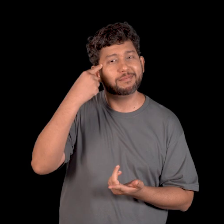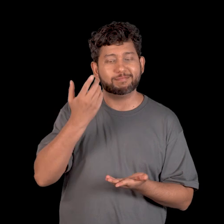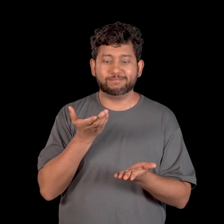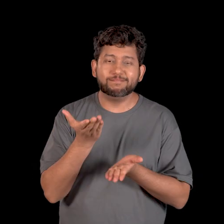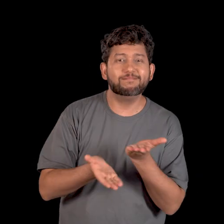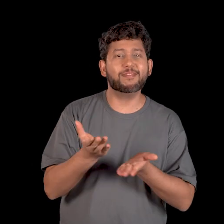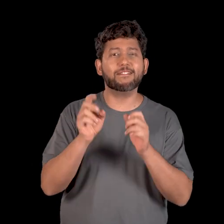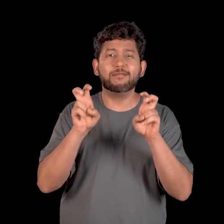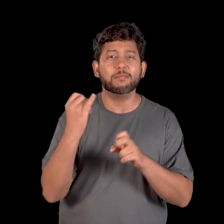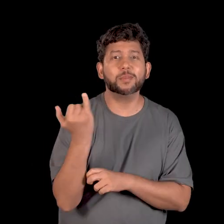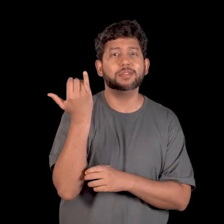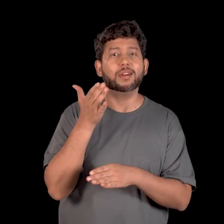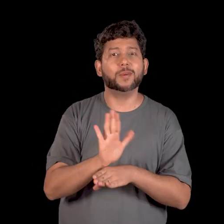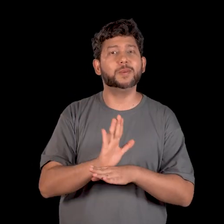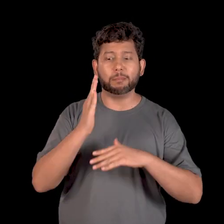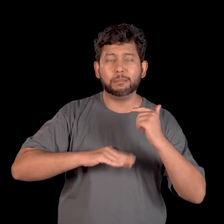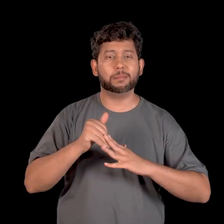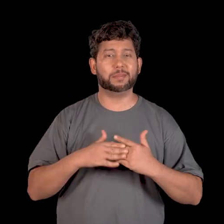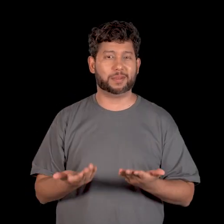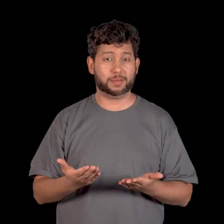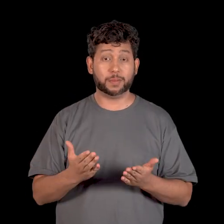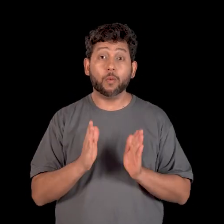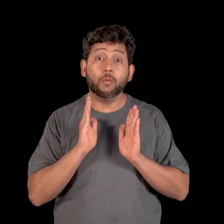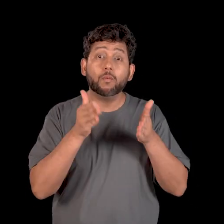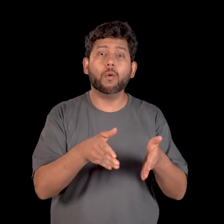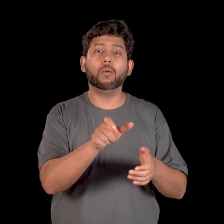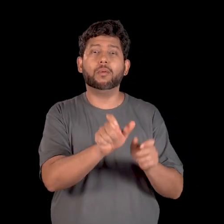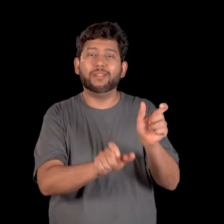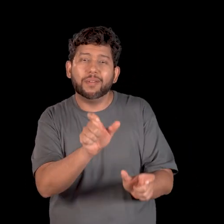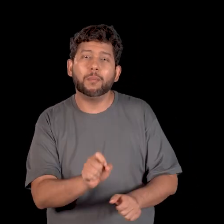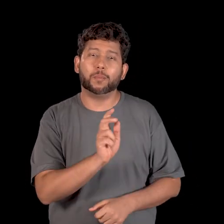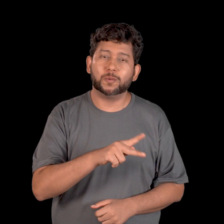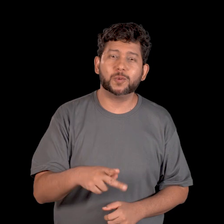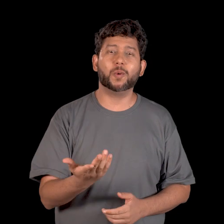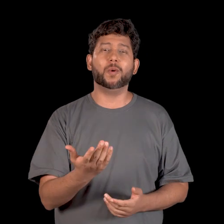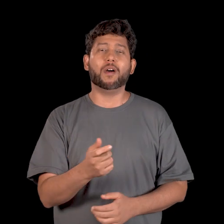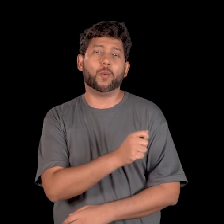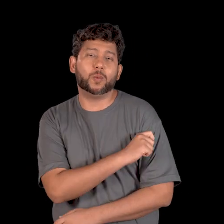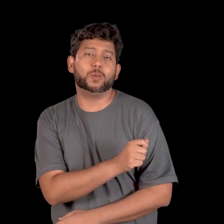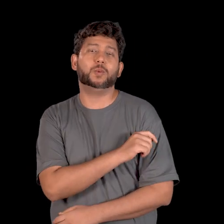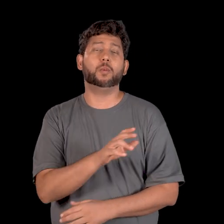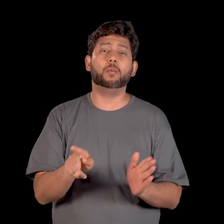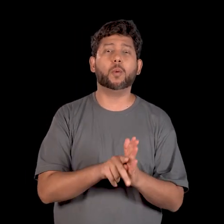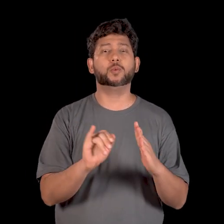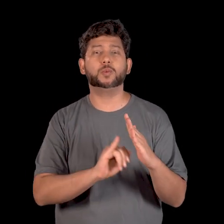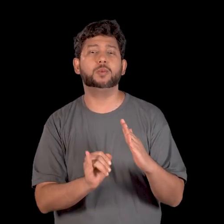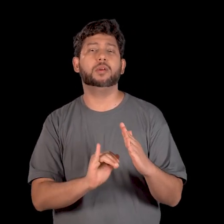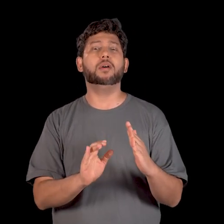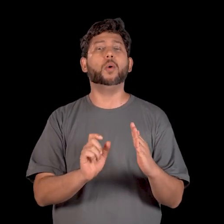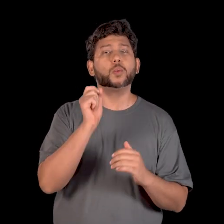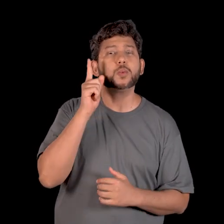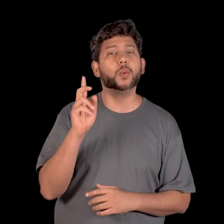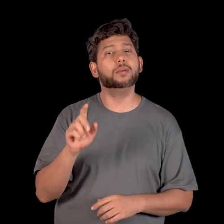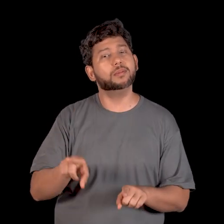projetos inovadores, de amplo impacto social pensados em trabalhar os grandes temas, de maneira prática, tendo como público-alvo